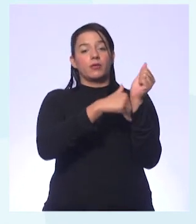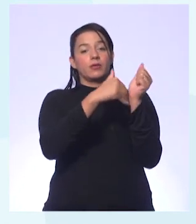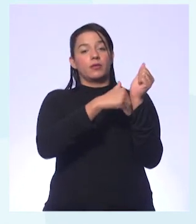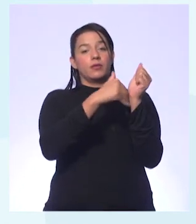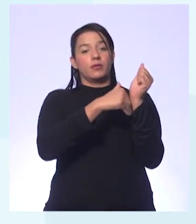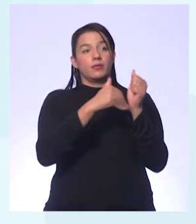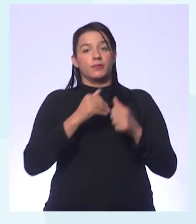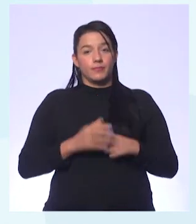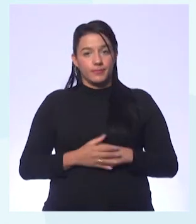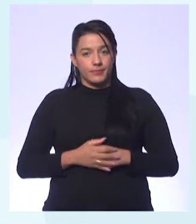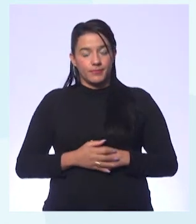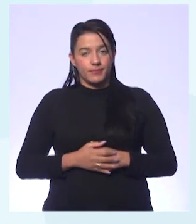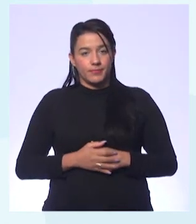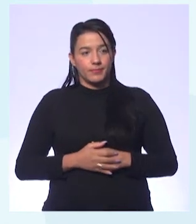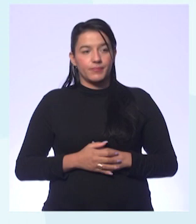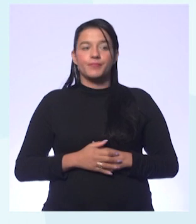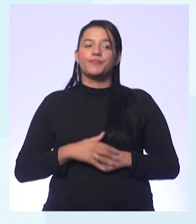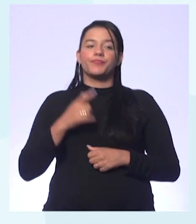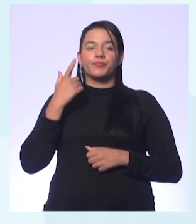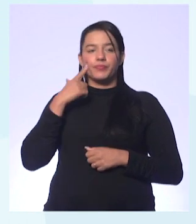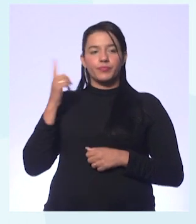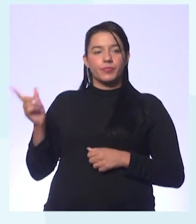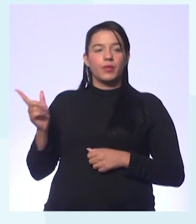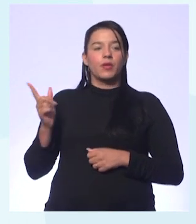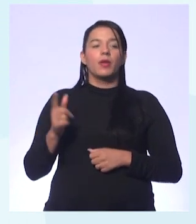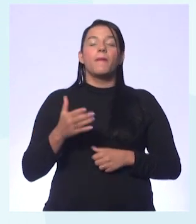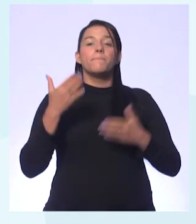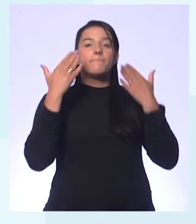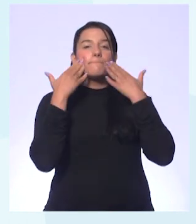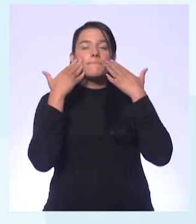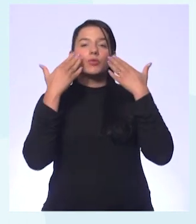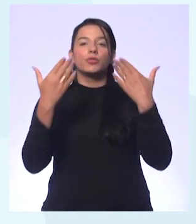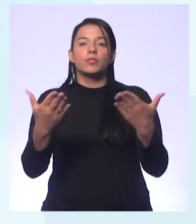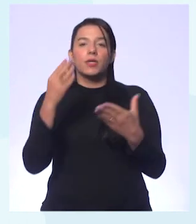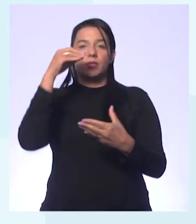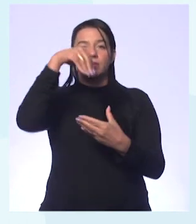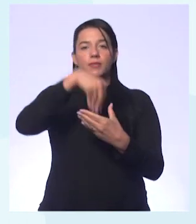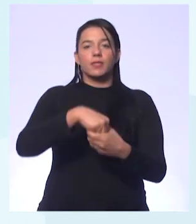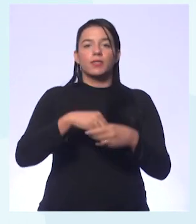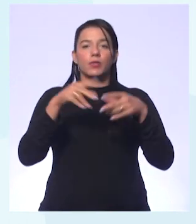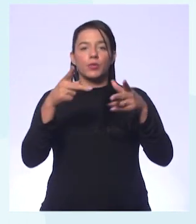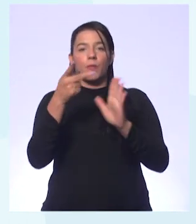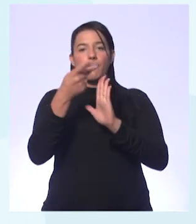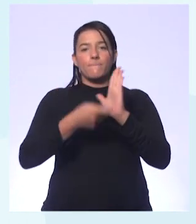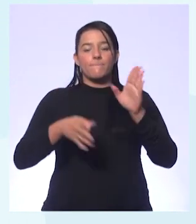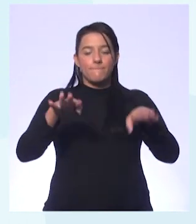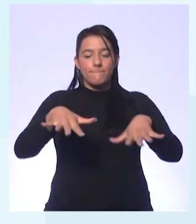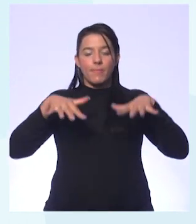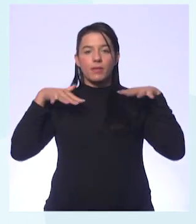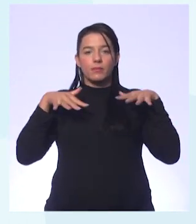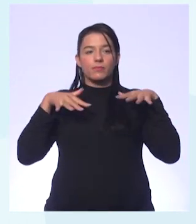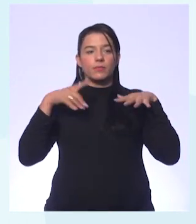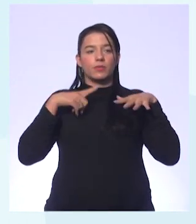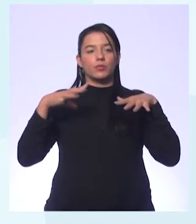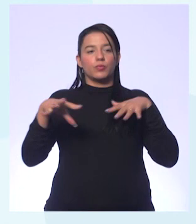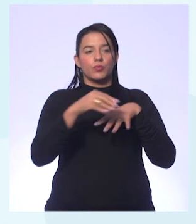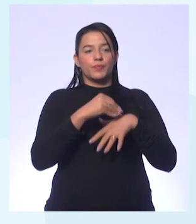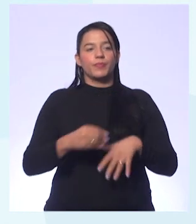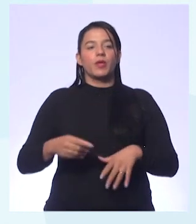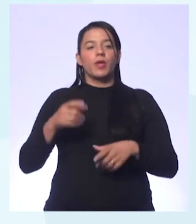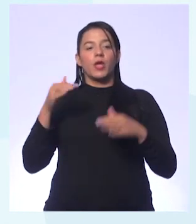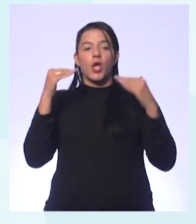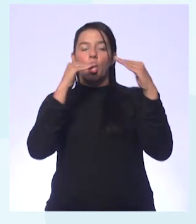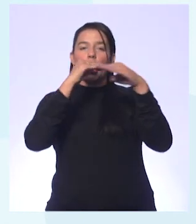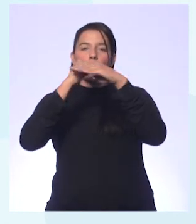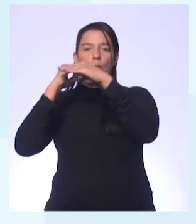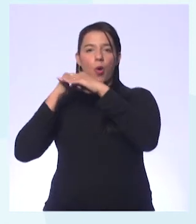vou perder meu emprego. Representação operária no parlamento. Igualdade de direitos eleitorais, remuneração